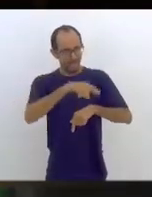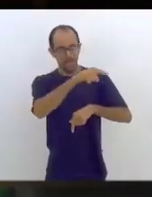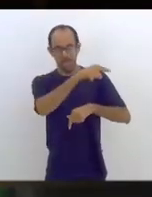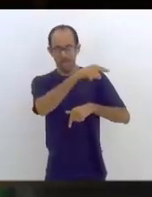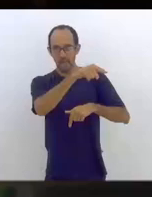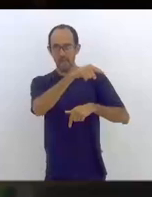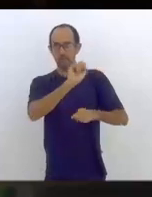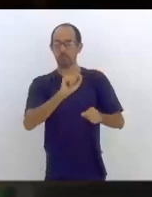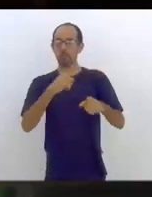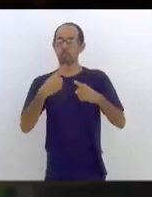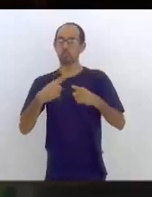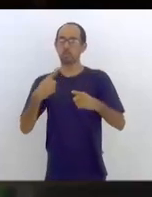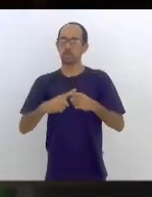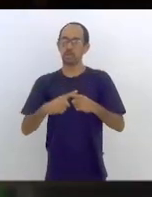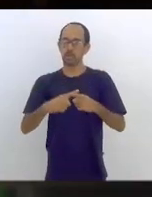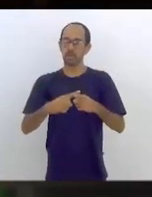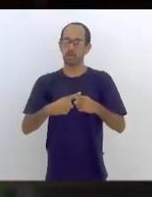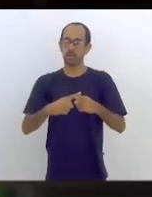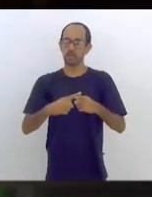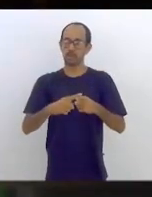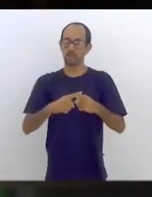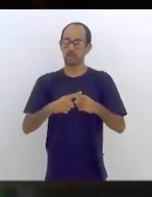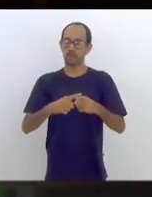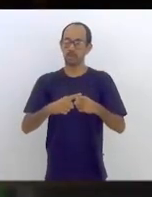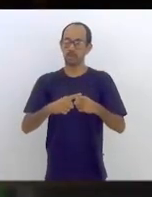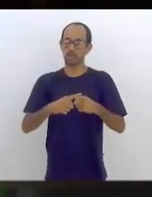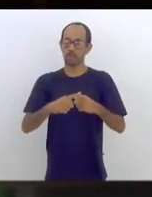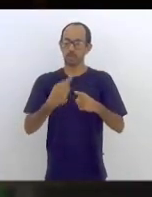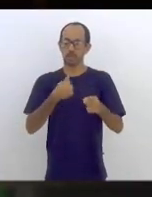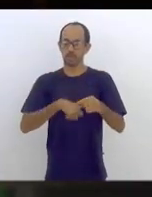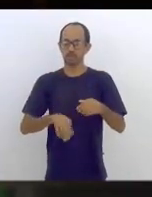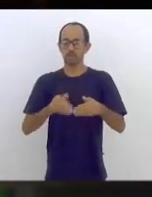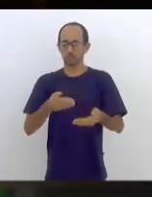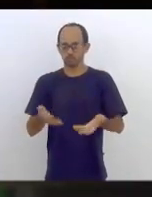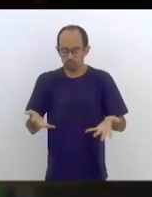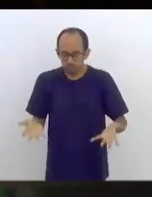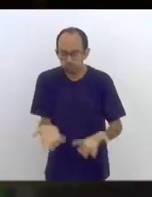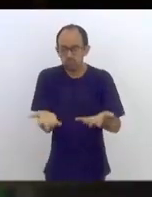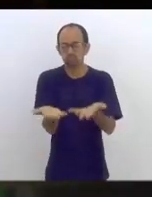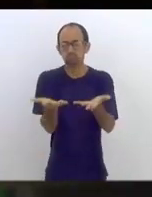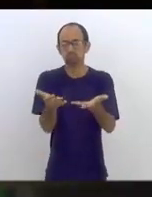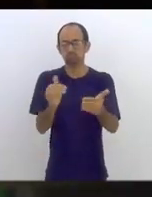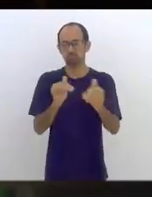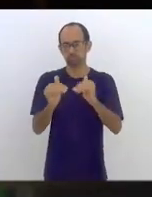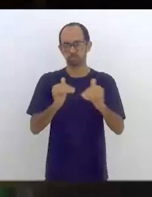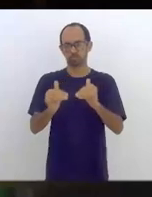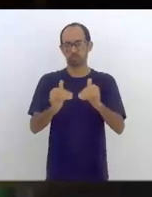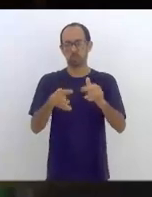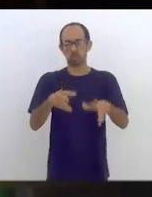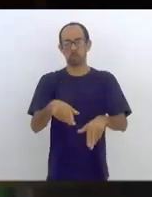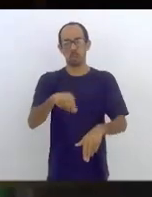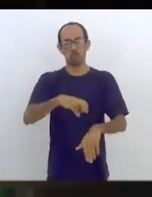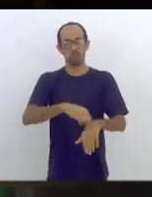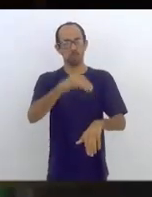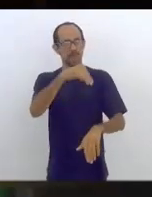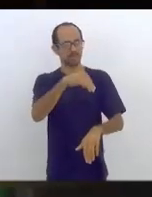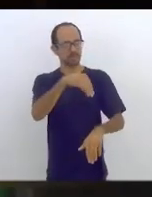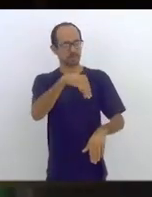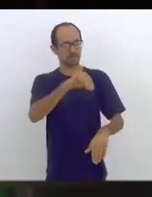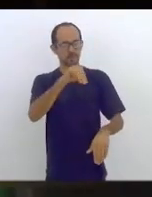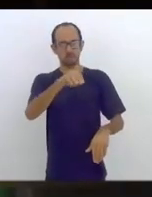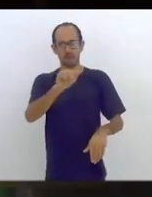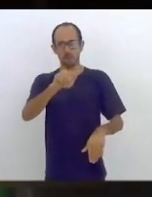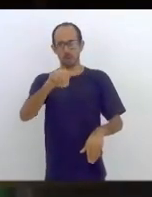é porque o Renascença me projetou nesse movimento. Como diz Mestre Manuel Dionísio, eu saí do